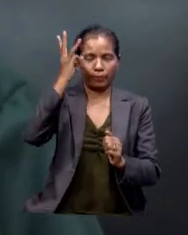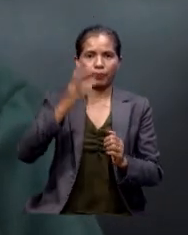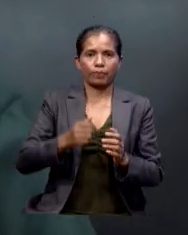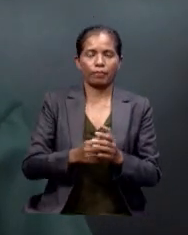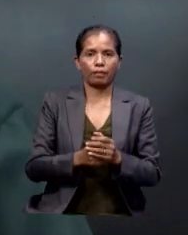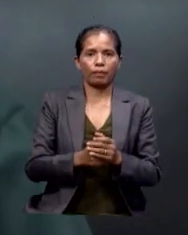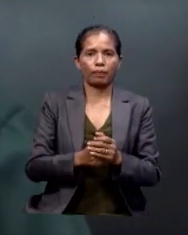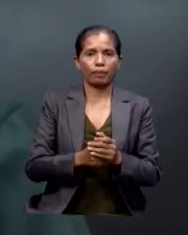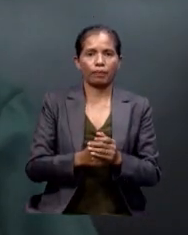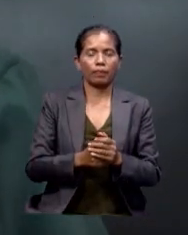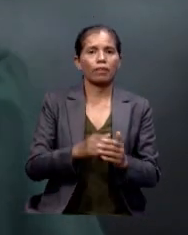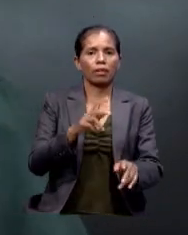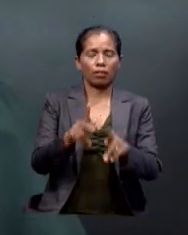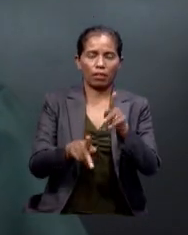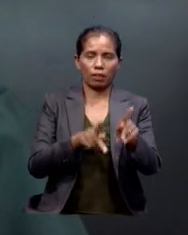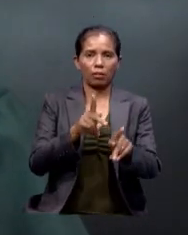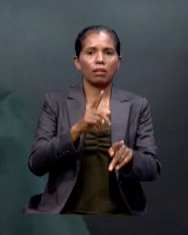que tomo nota